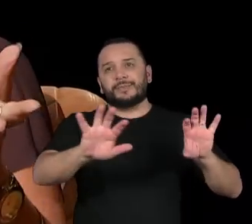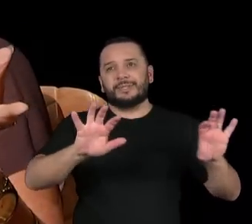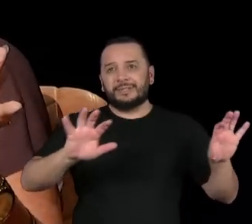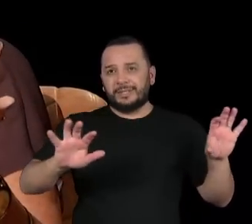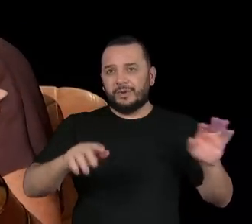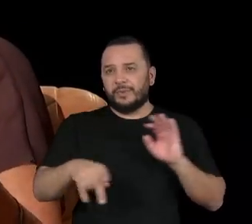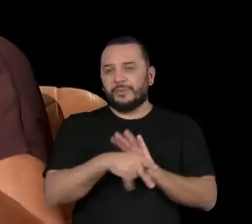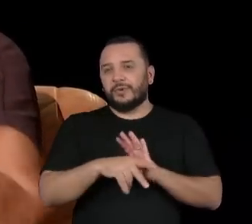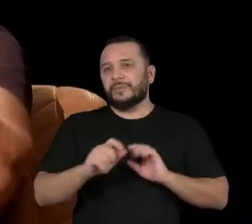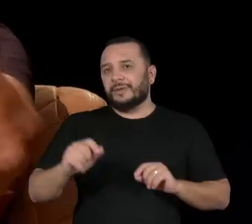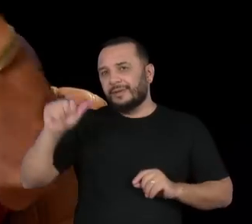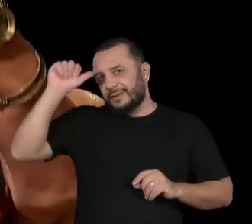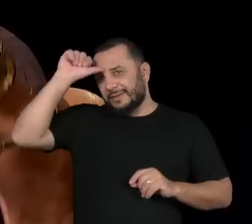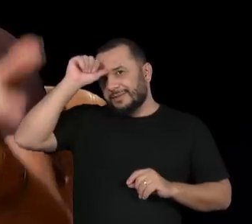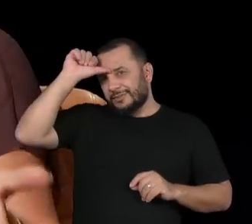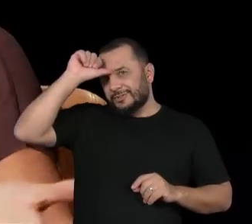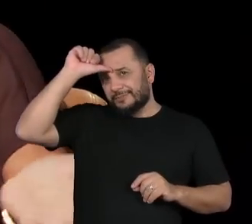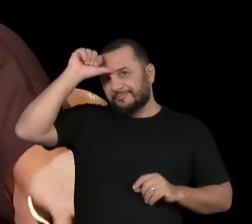indiana.